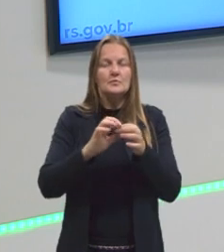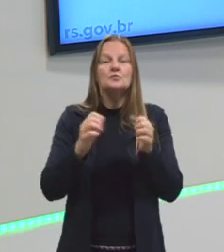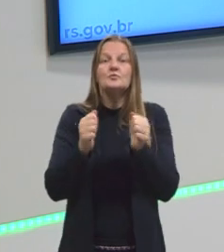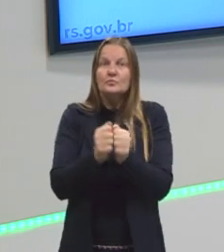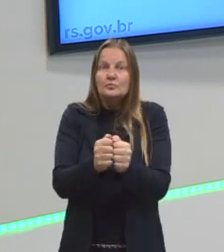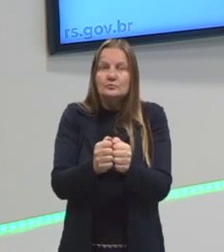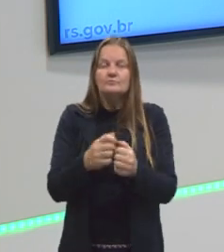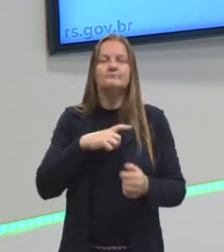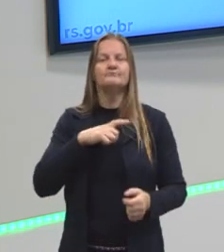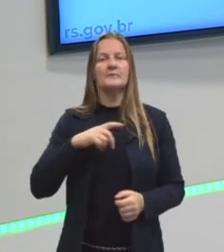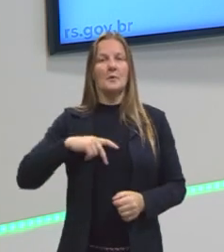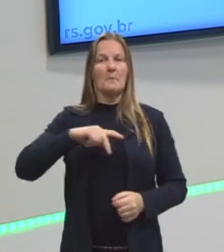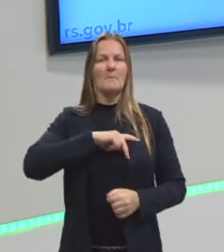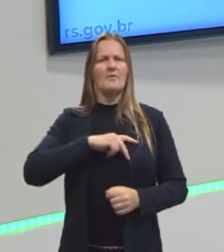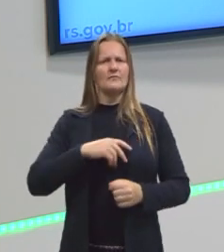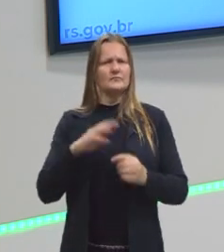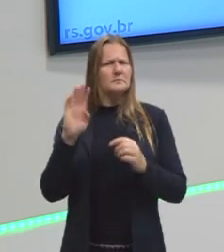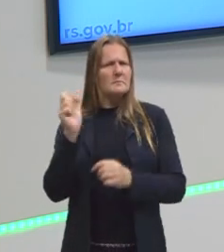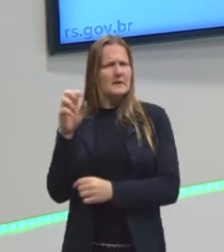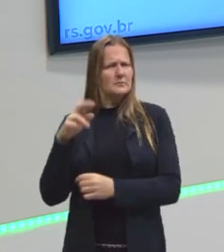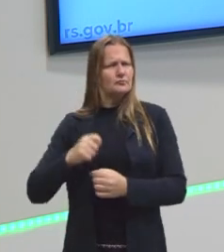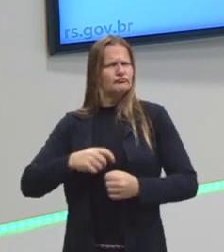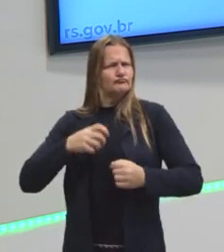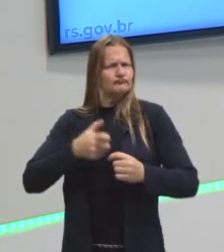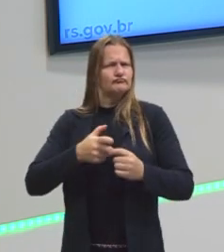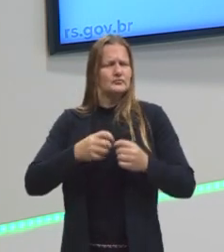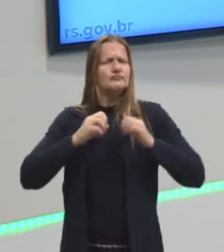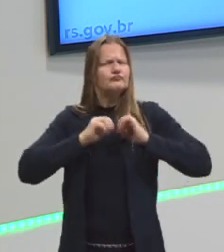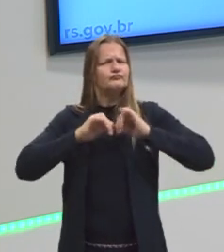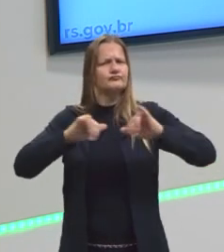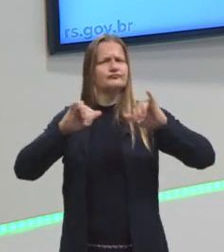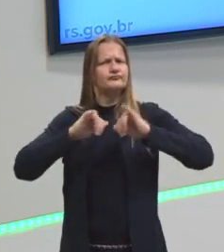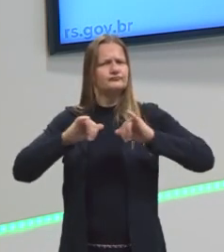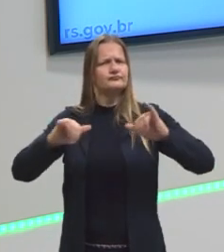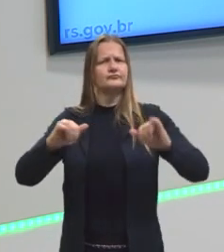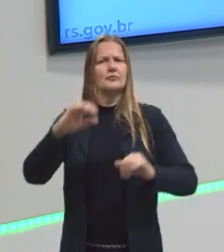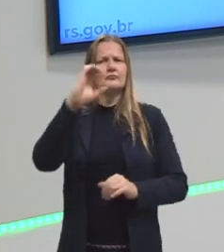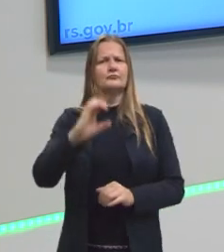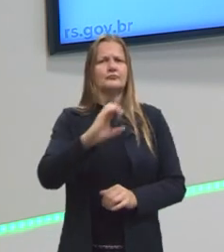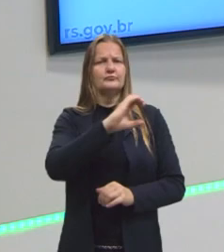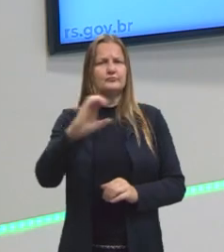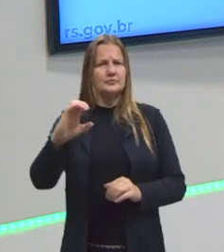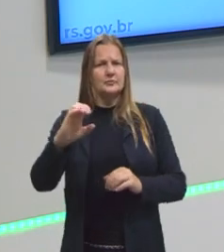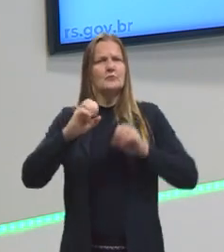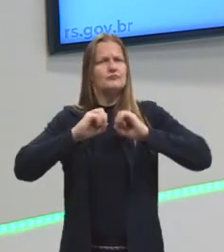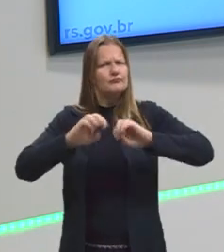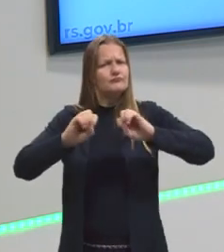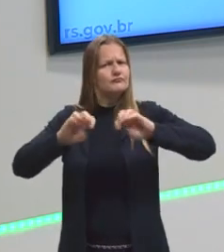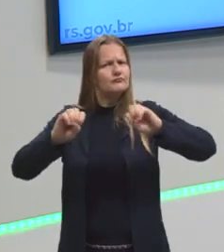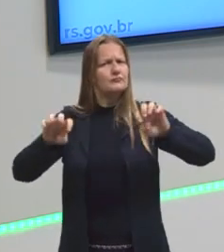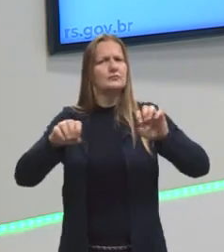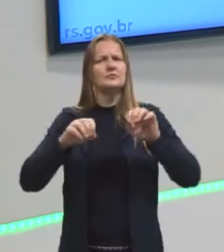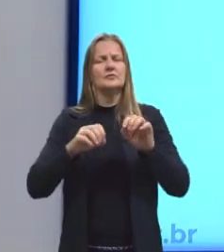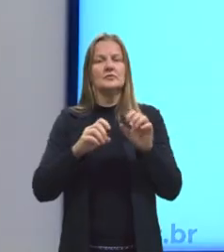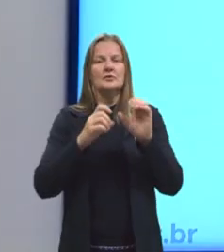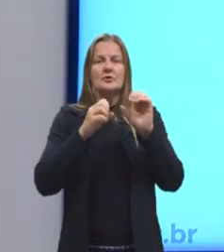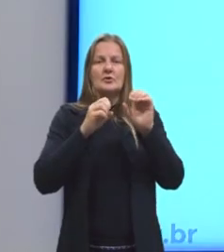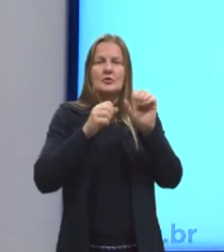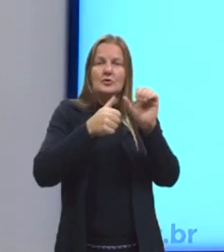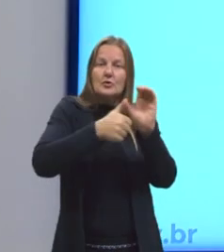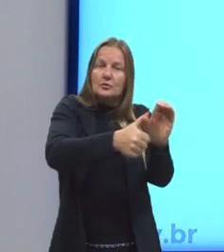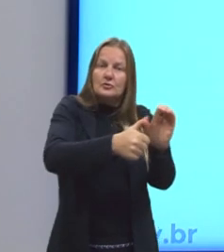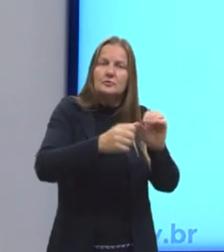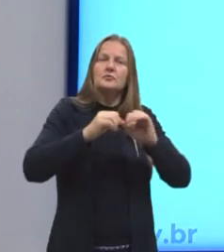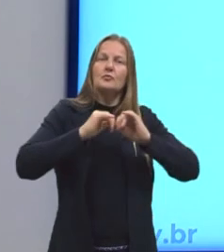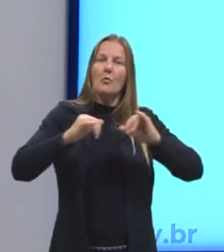conseguir nesses povos bárbaros ela vai conseguir difundir o Chris o amor e o sistema de produção então